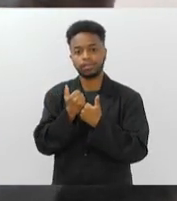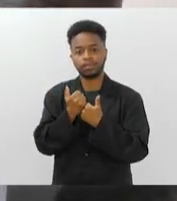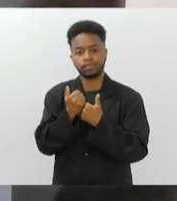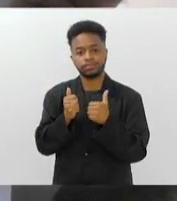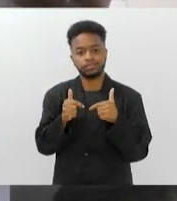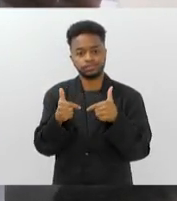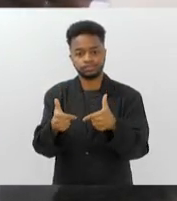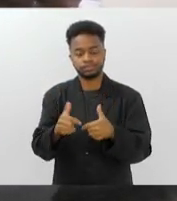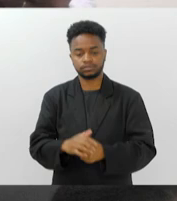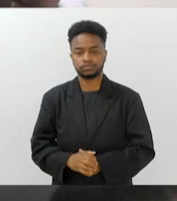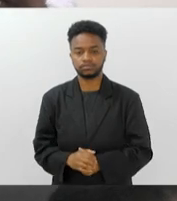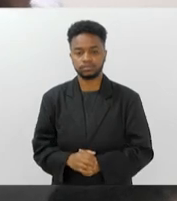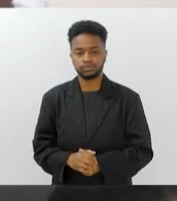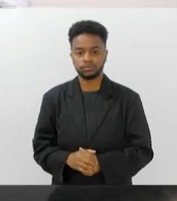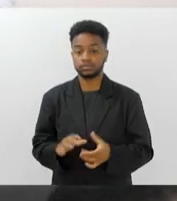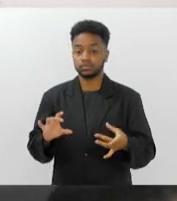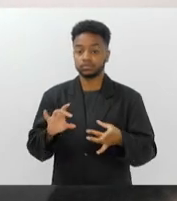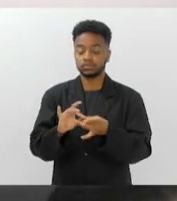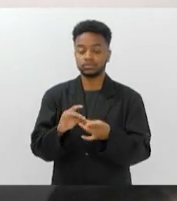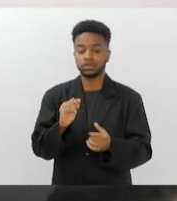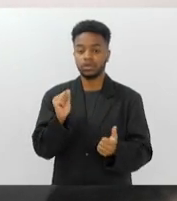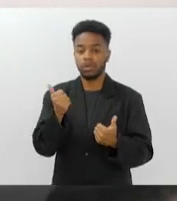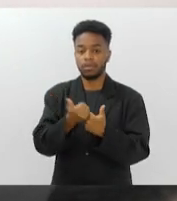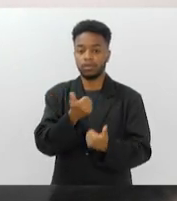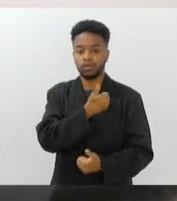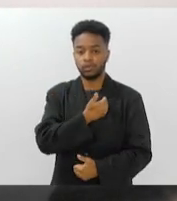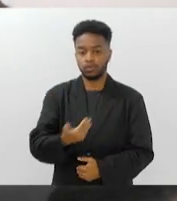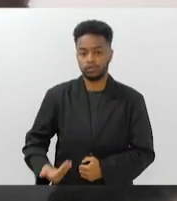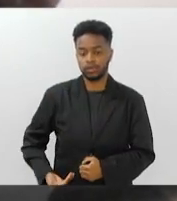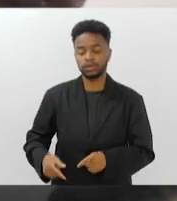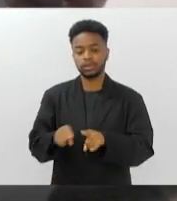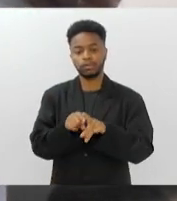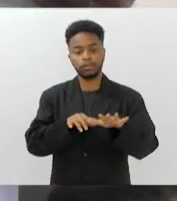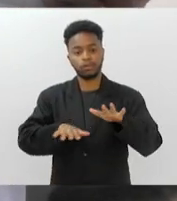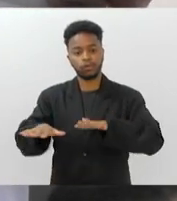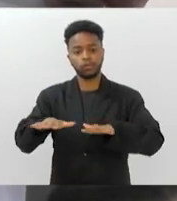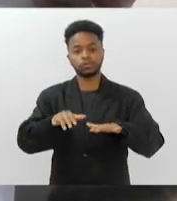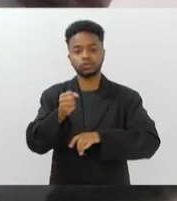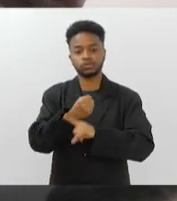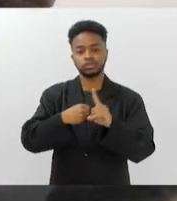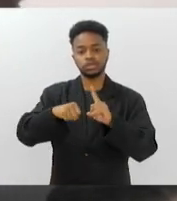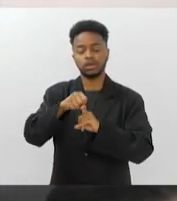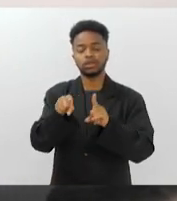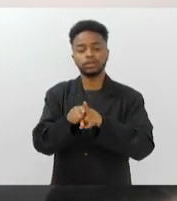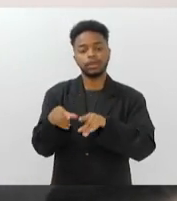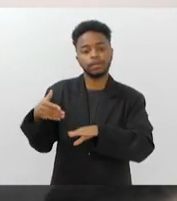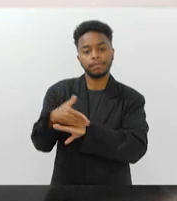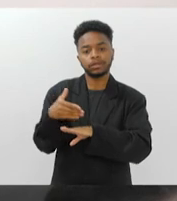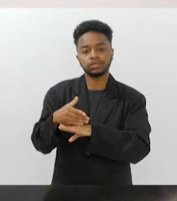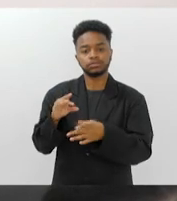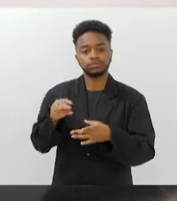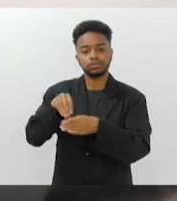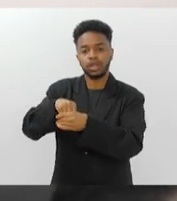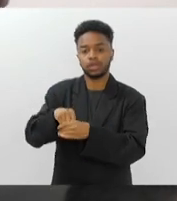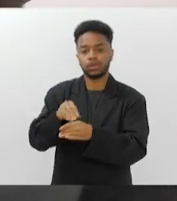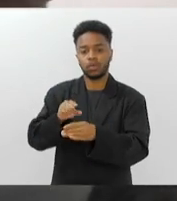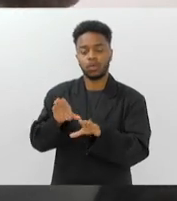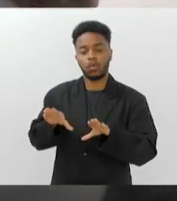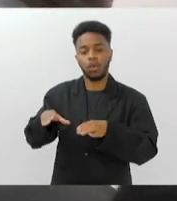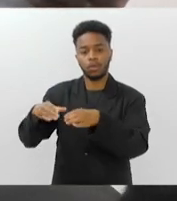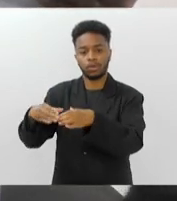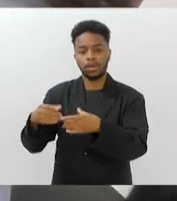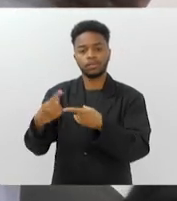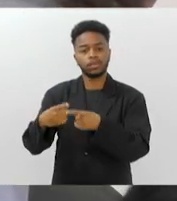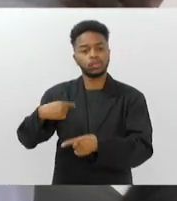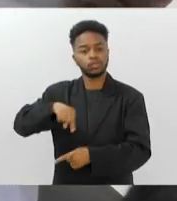iniciativas através do apoio governamental da mobilização social e da participação ativa nas comunidades podemos